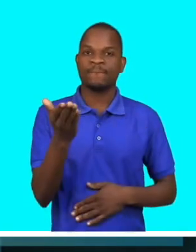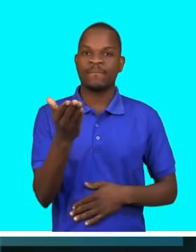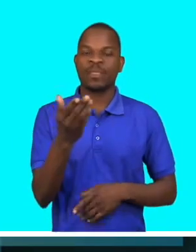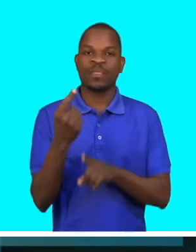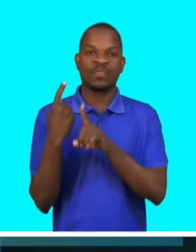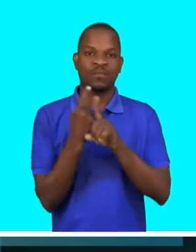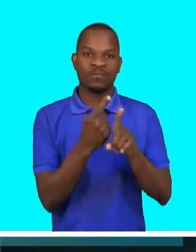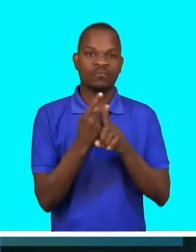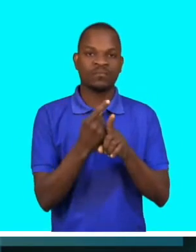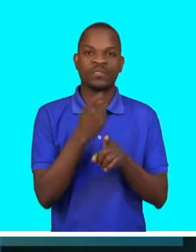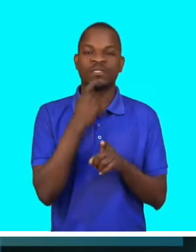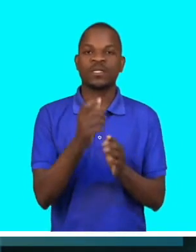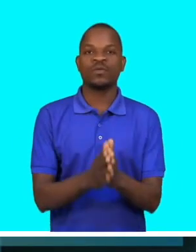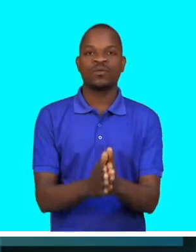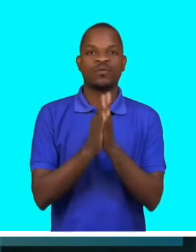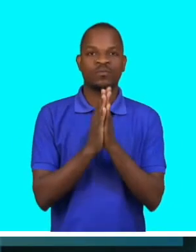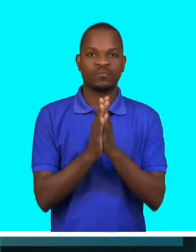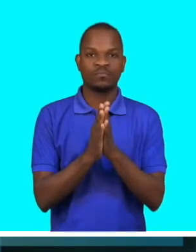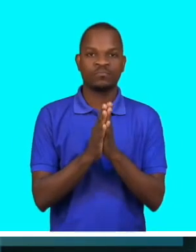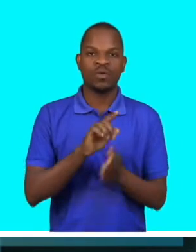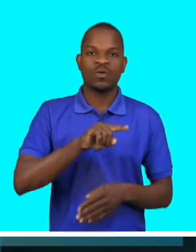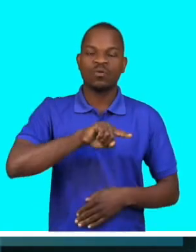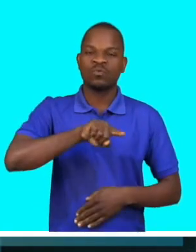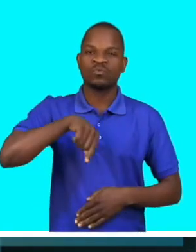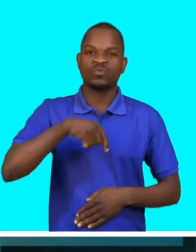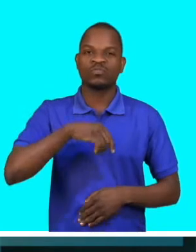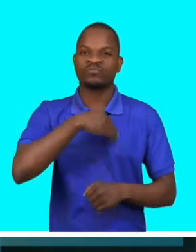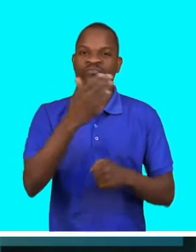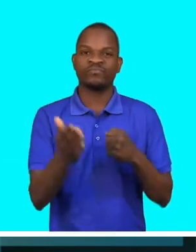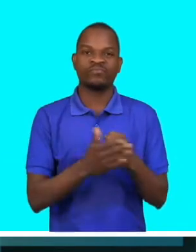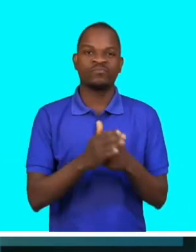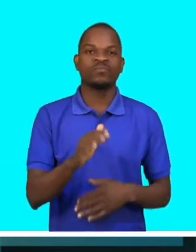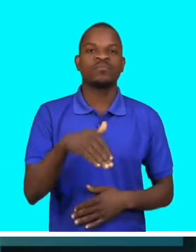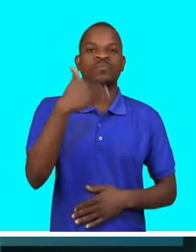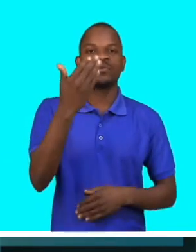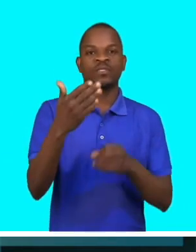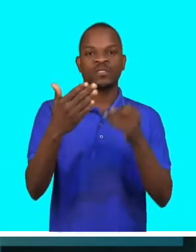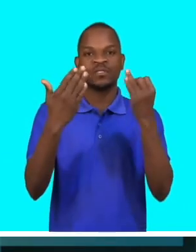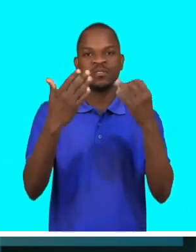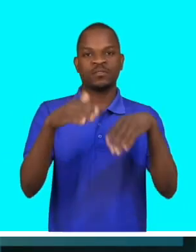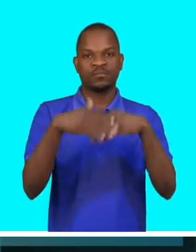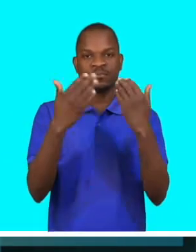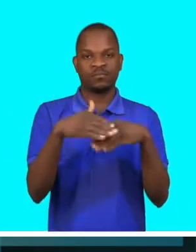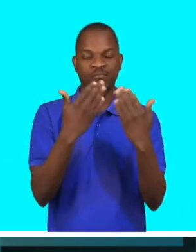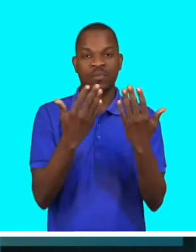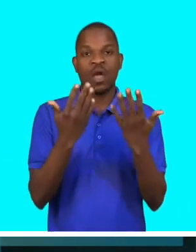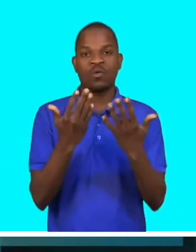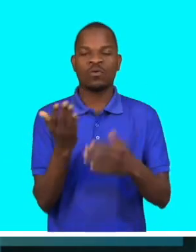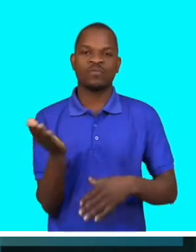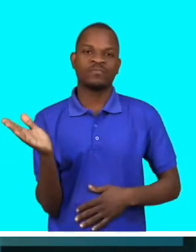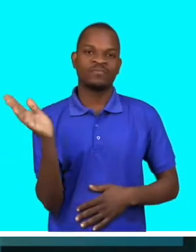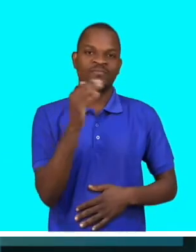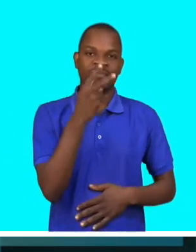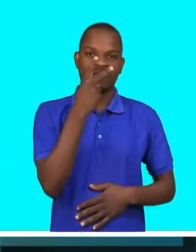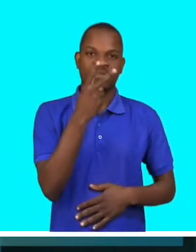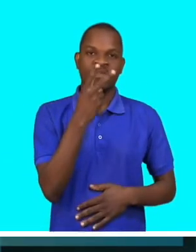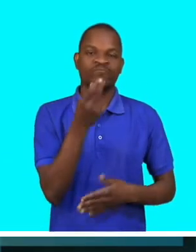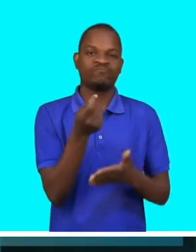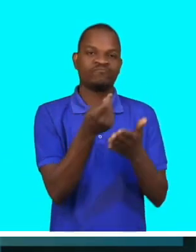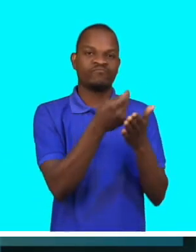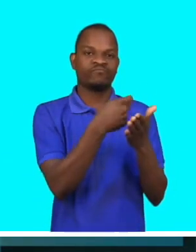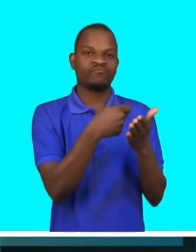na nossa companhia. O nosso muito obrigado. Nós voltamos daqui a sete dias. A seguir acompanha daquilo que é os